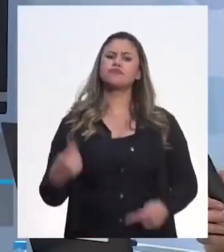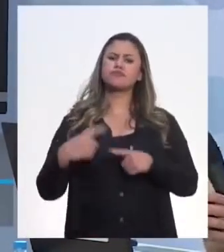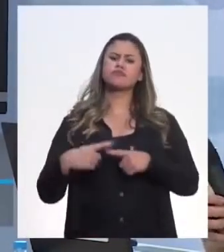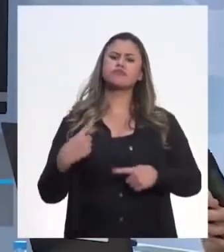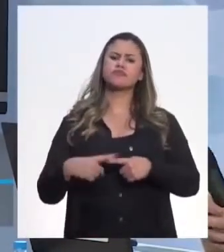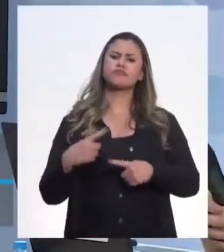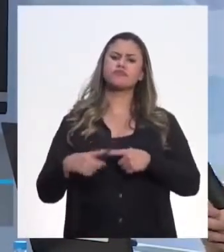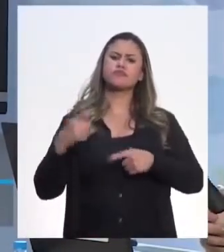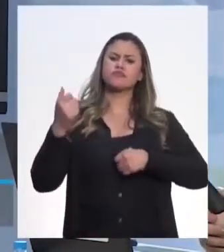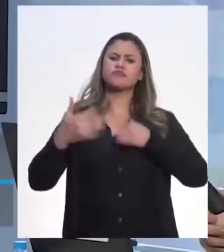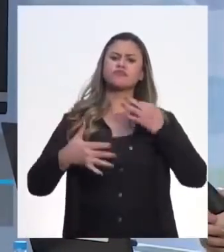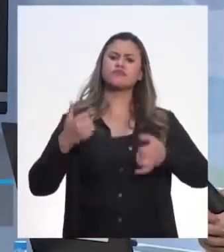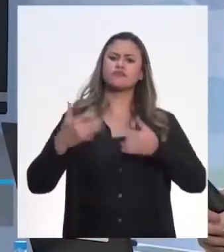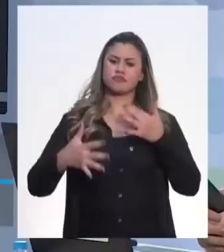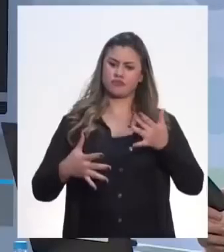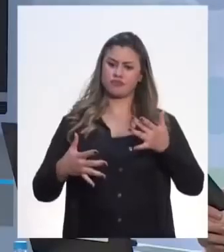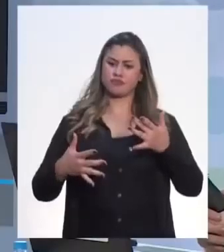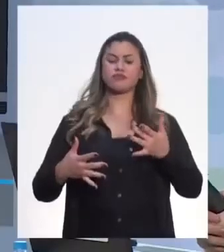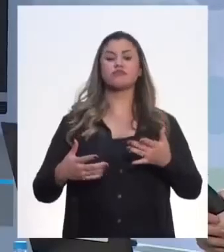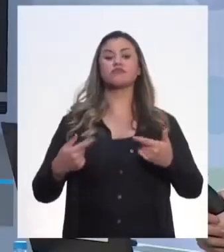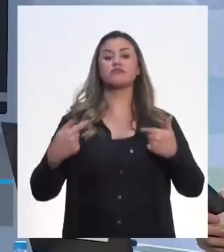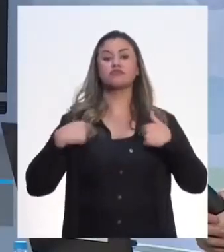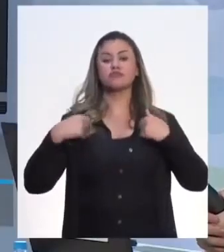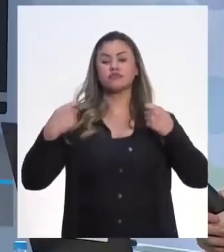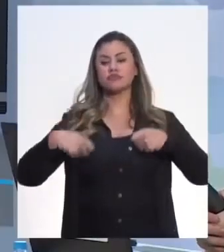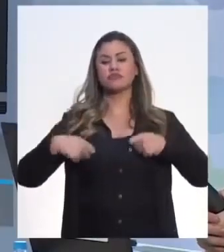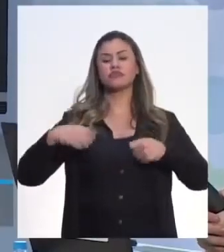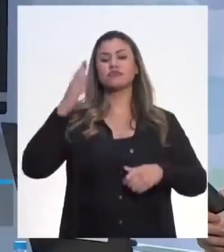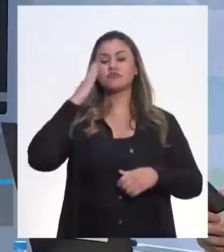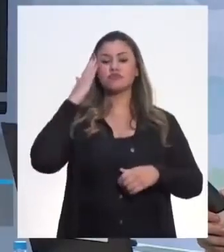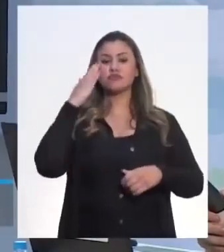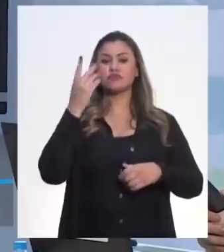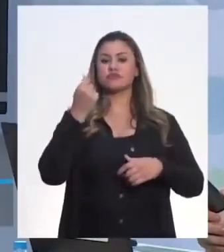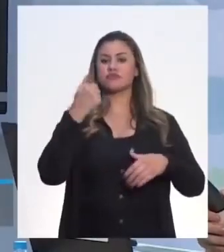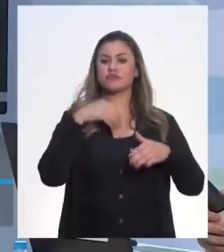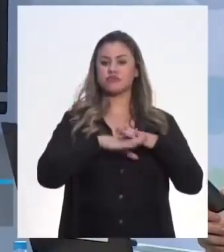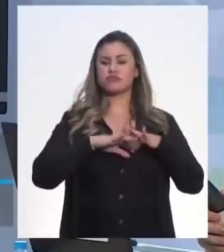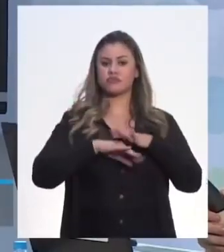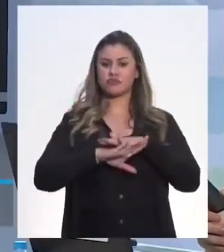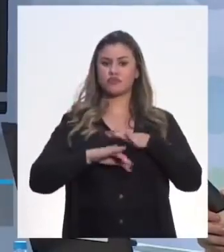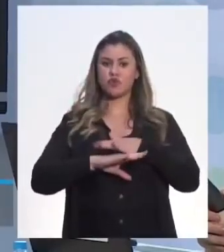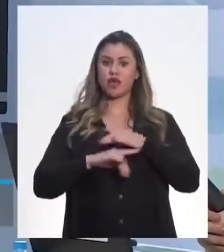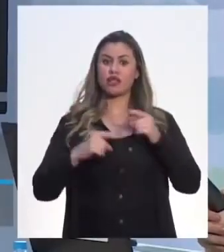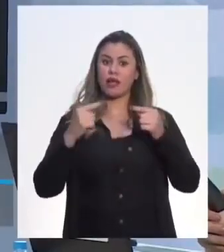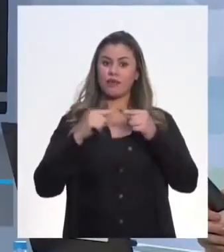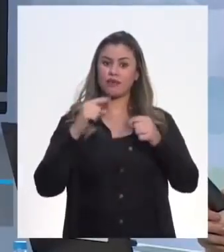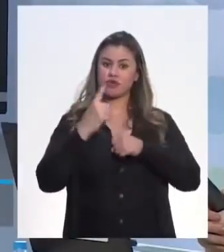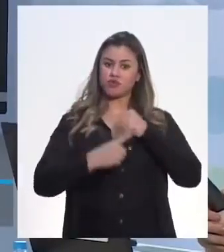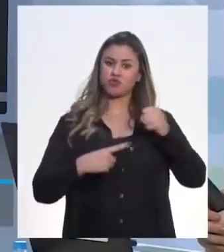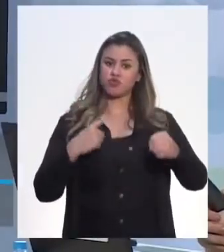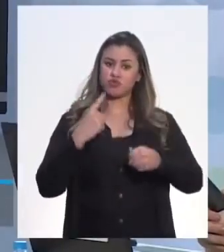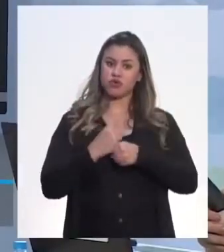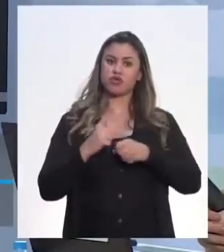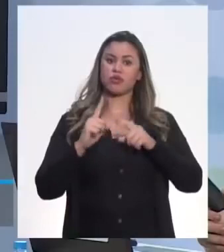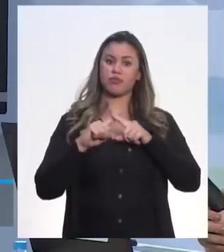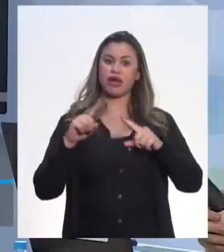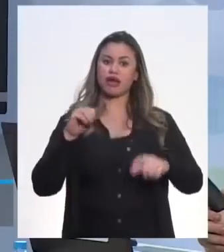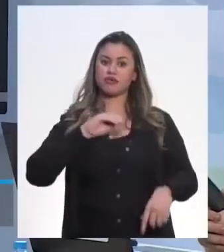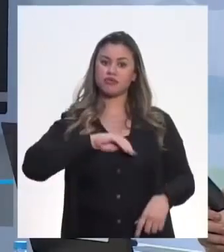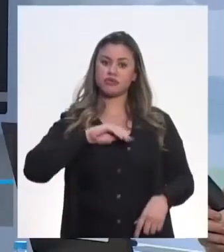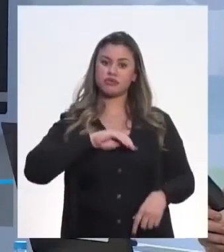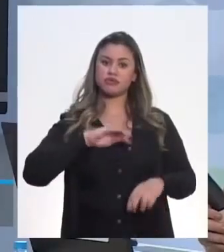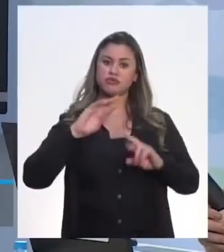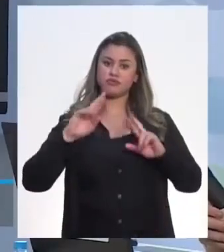frisando isso eu quero saber o quanto ela economizou depois de um ano Mas eu tenho salários